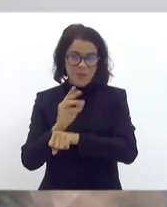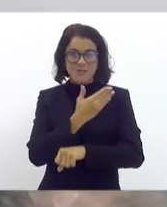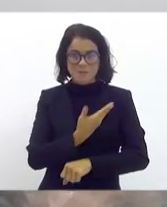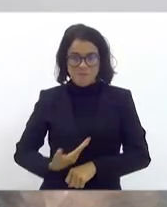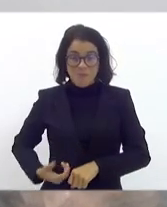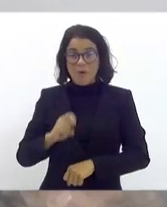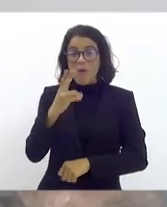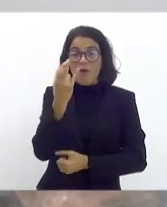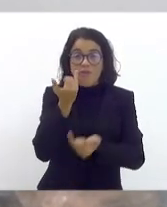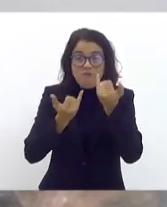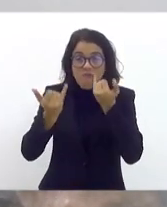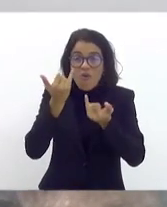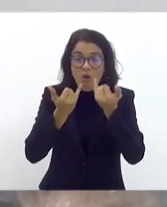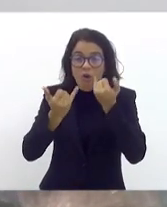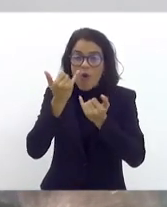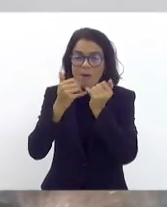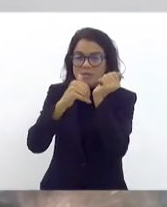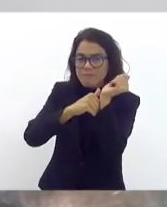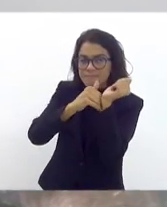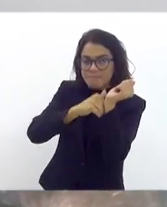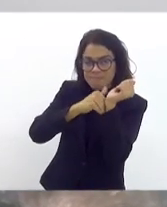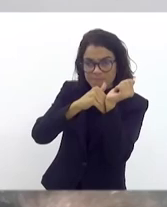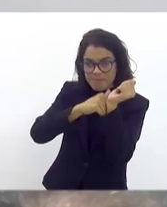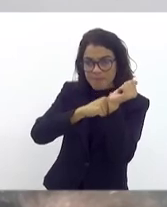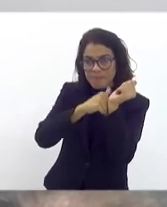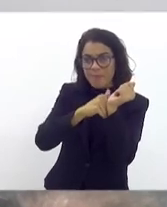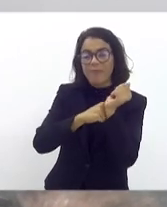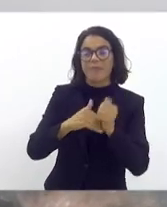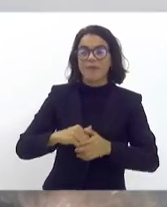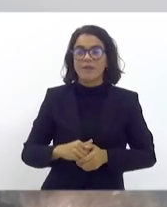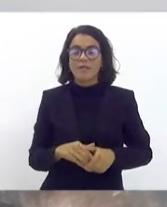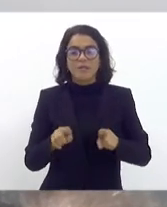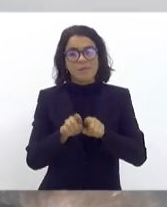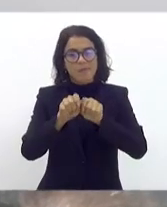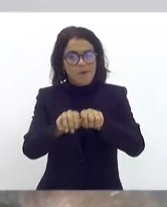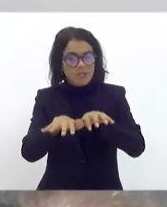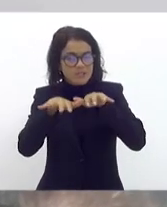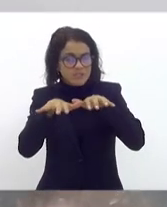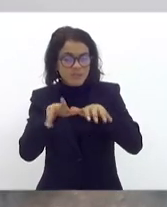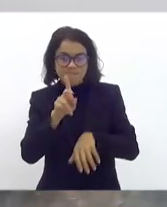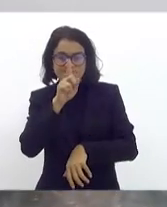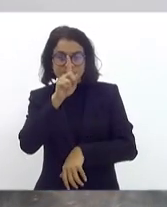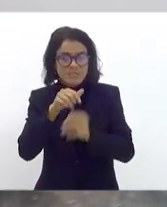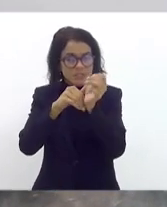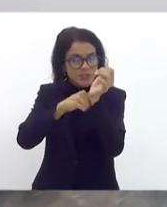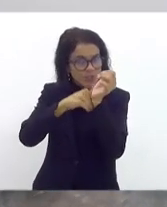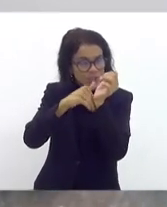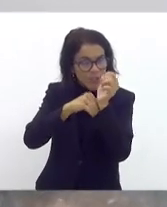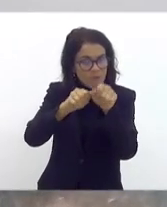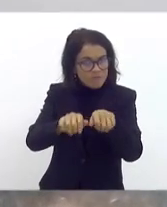informações confidenciais e sensíveis, de inclusive fazer uma sessão sigilosa e por aí vai. Então a gente